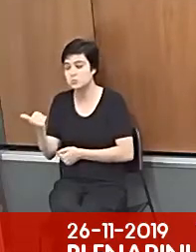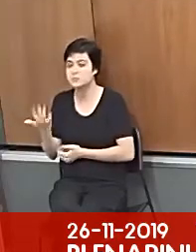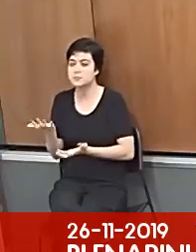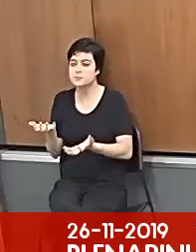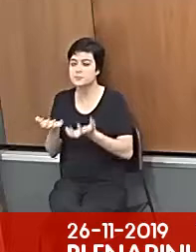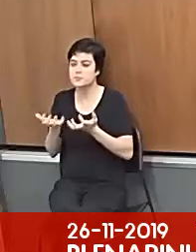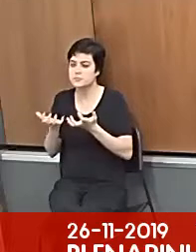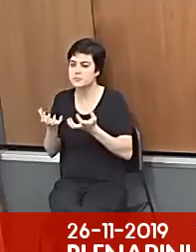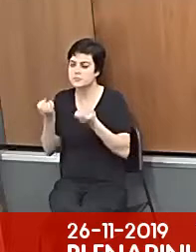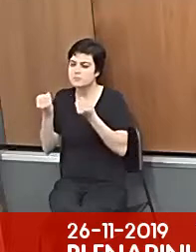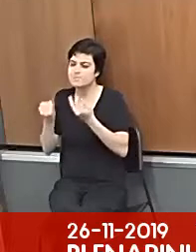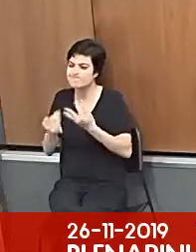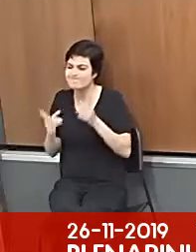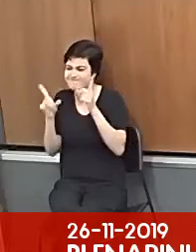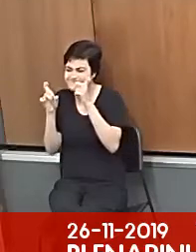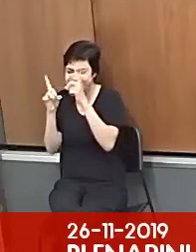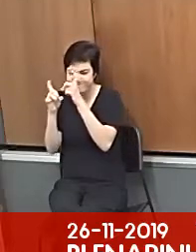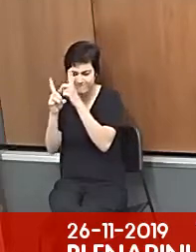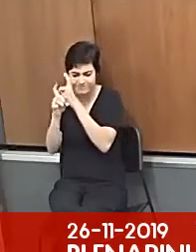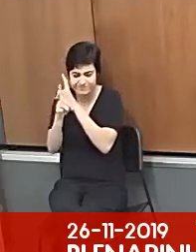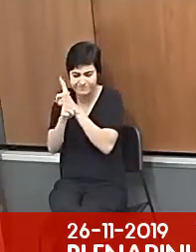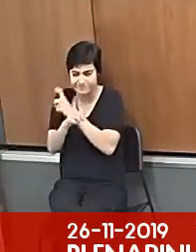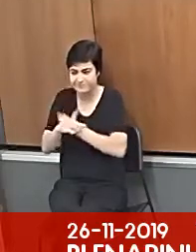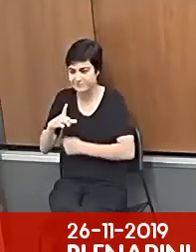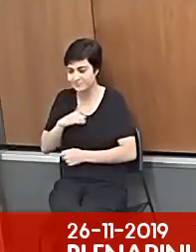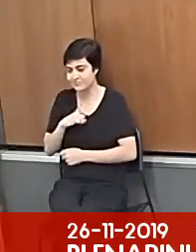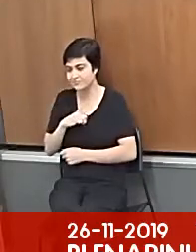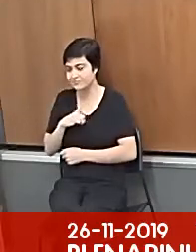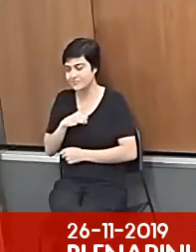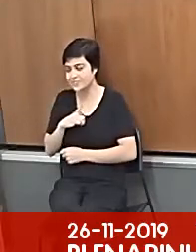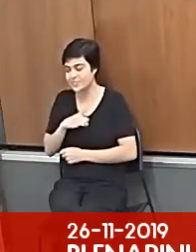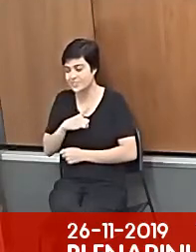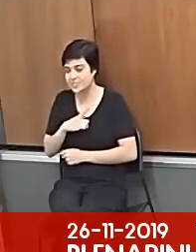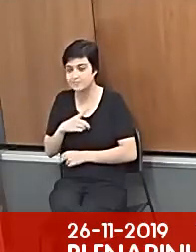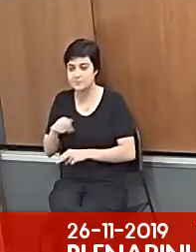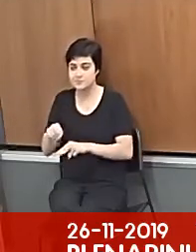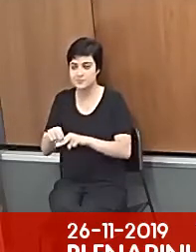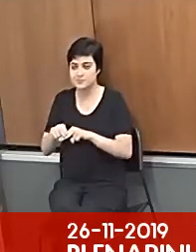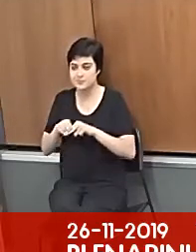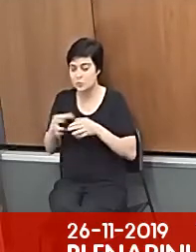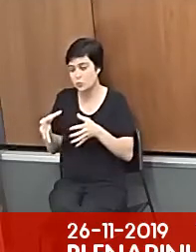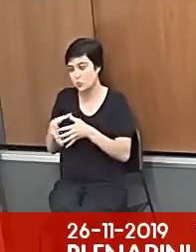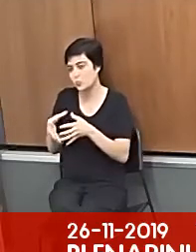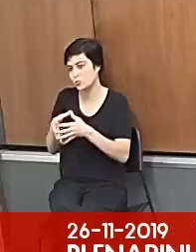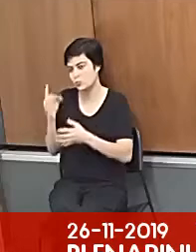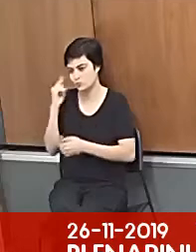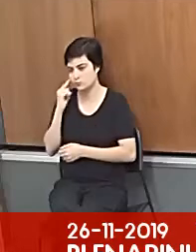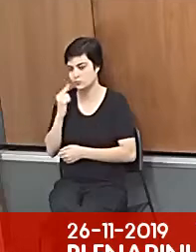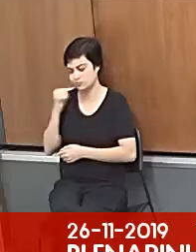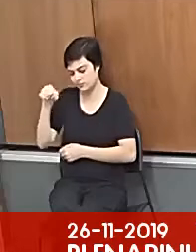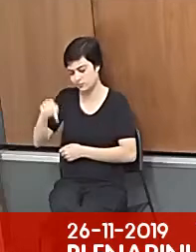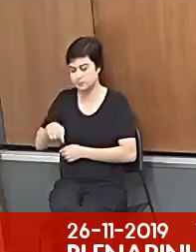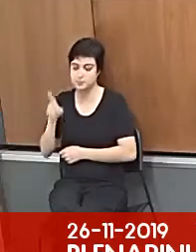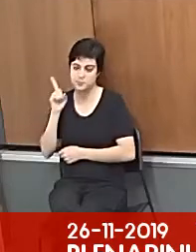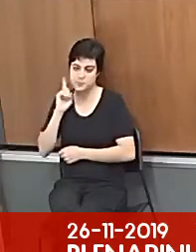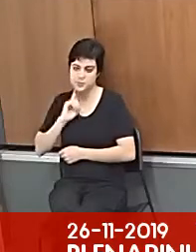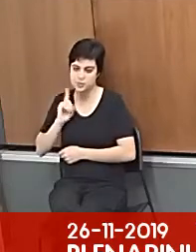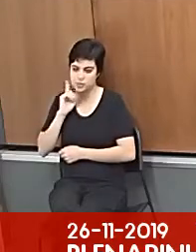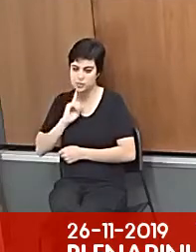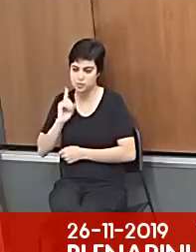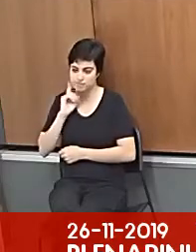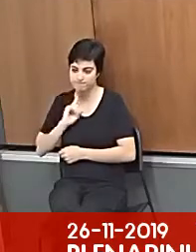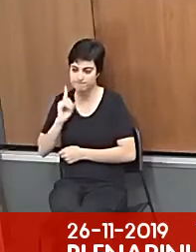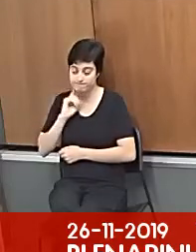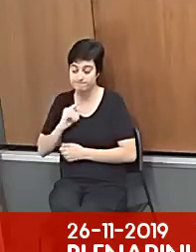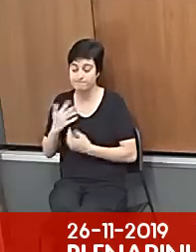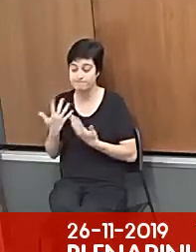onde eles me relataram as dificuldades encontradas pela comunidade dos surdos no estado de Minas Gerais.